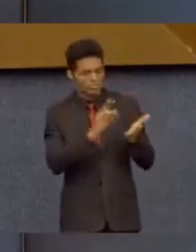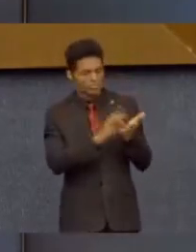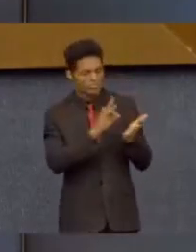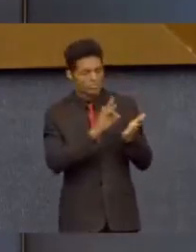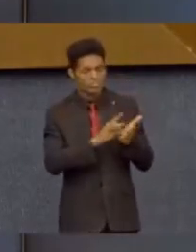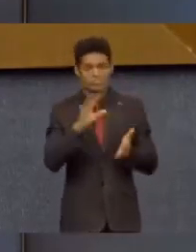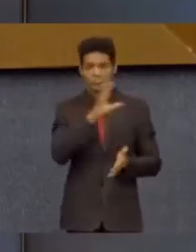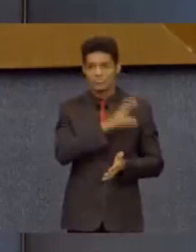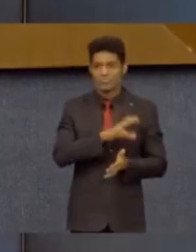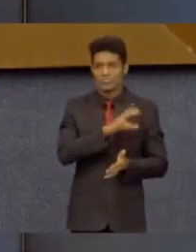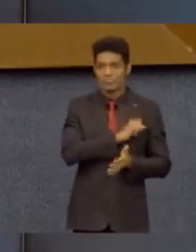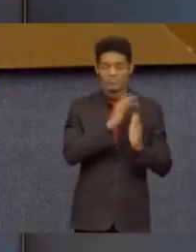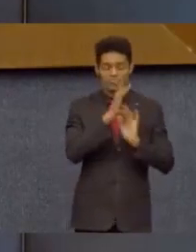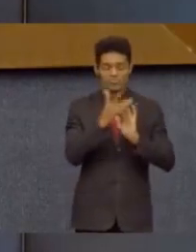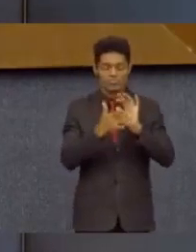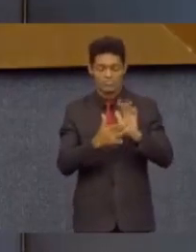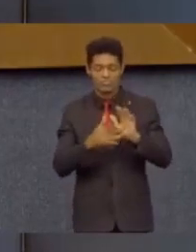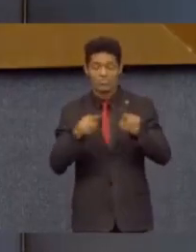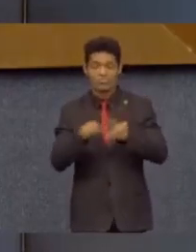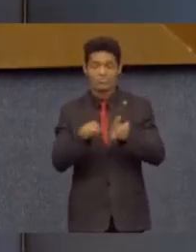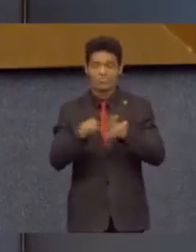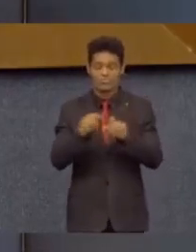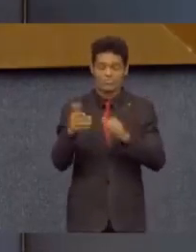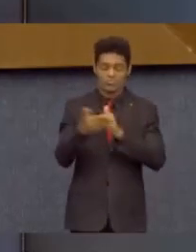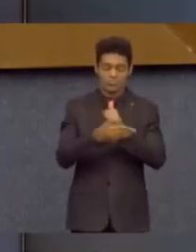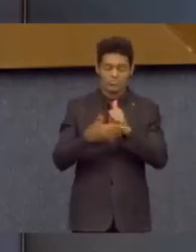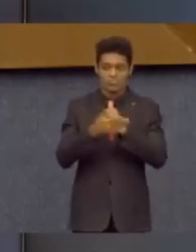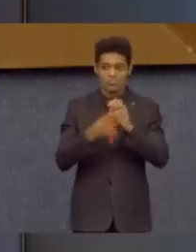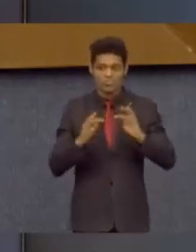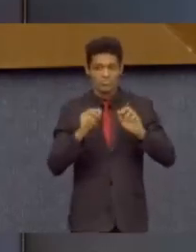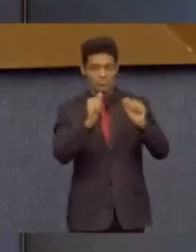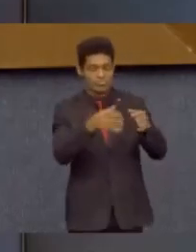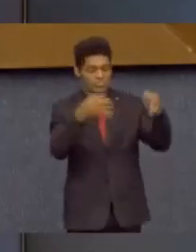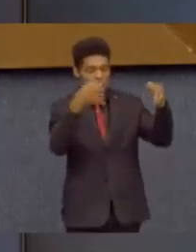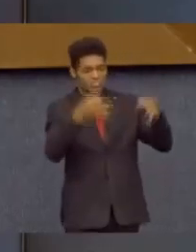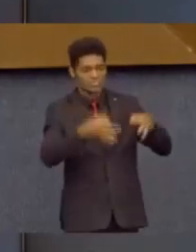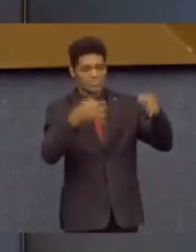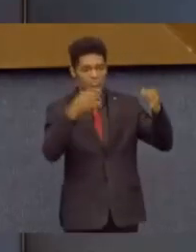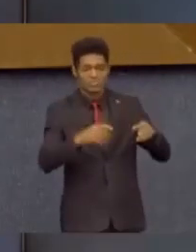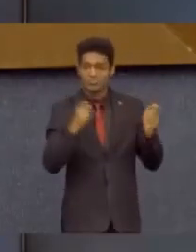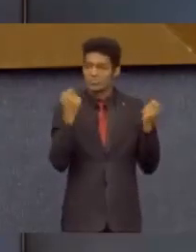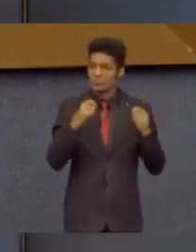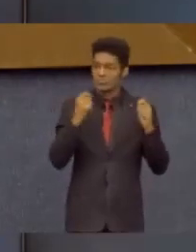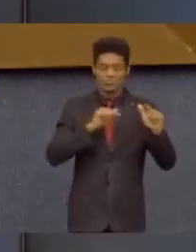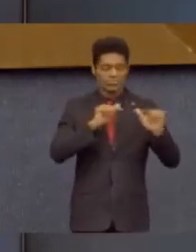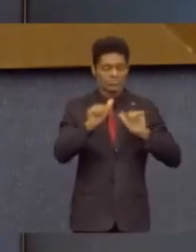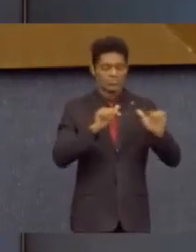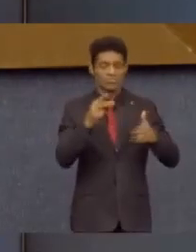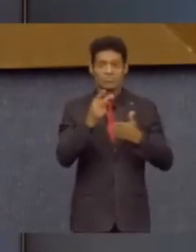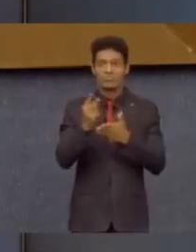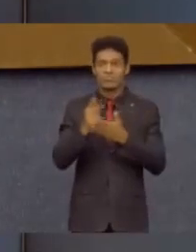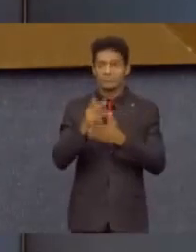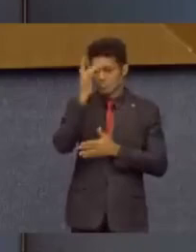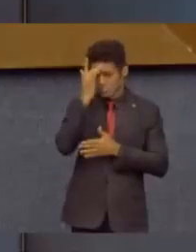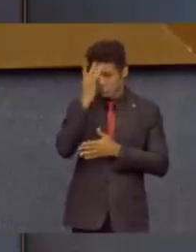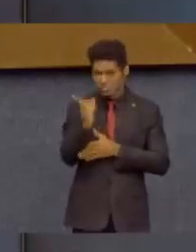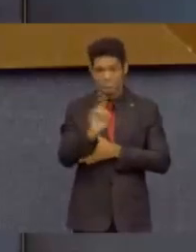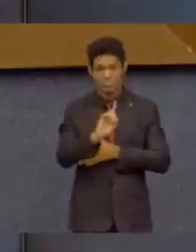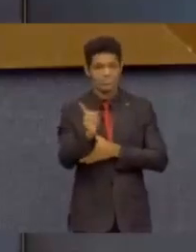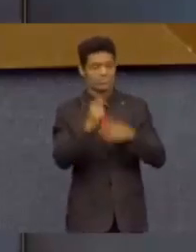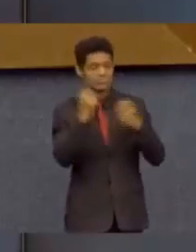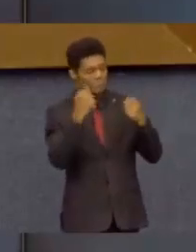os princípios que norteiam a vida das pessoas, para aquilo que é correto, para aquilo que deve ser feito, não é uma tarefa fácil e que tem que